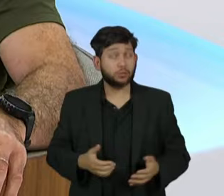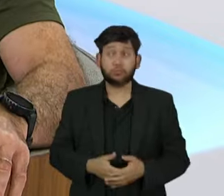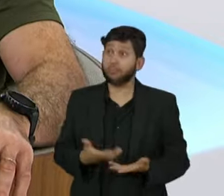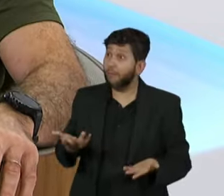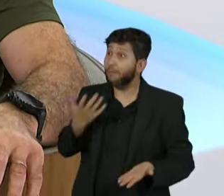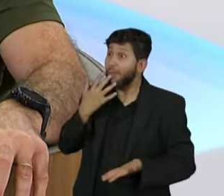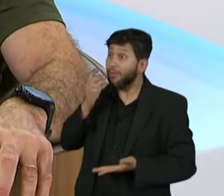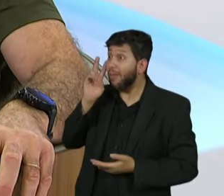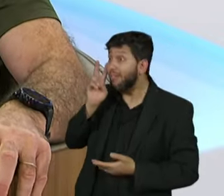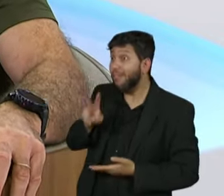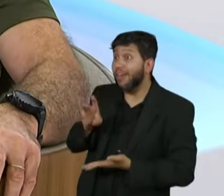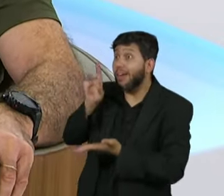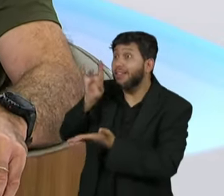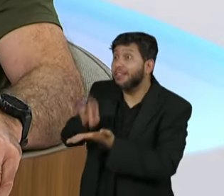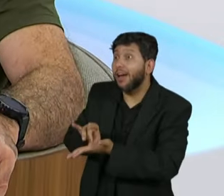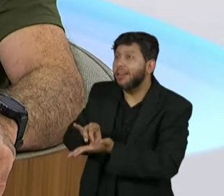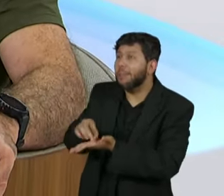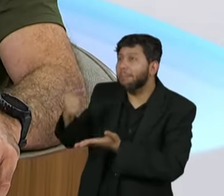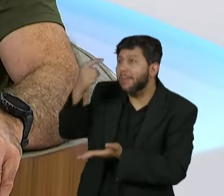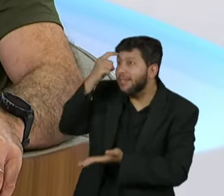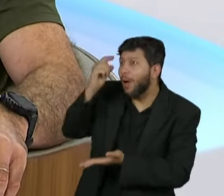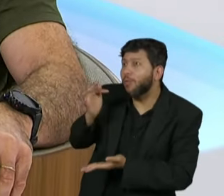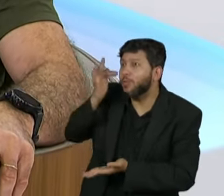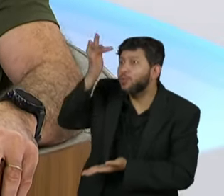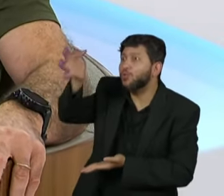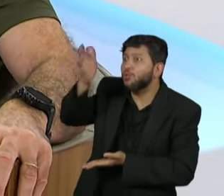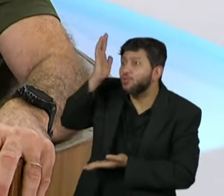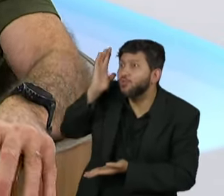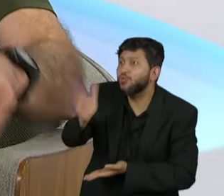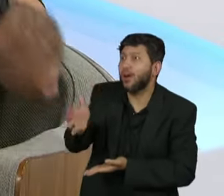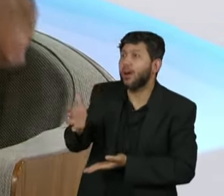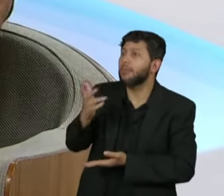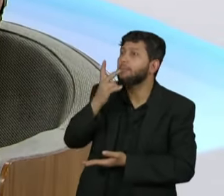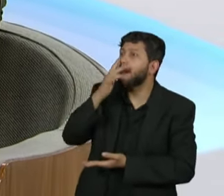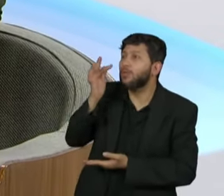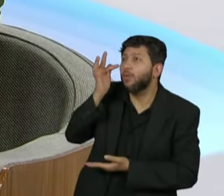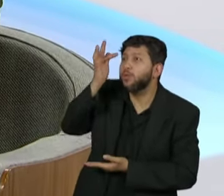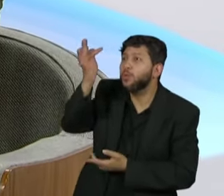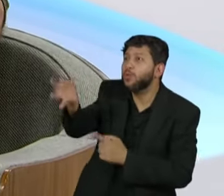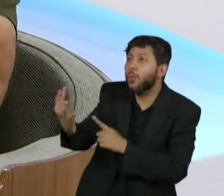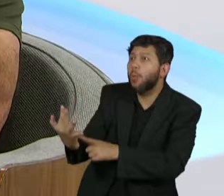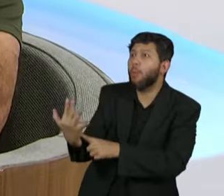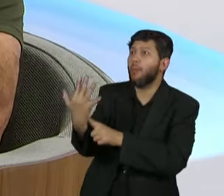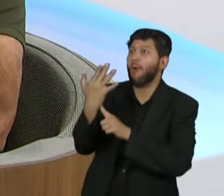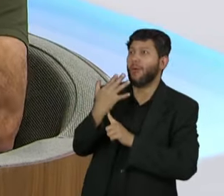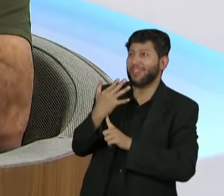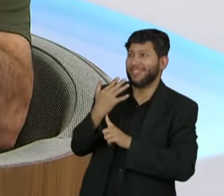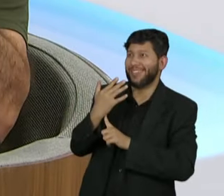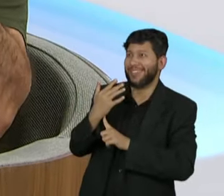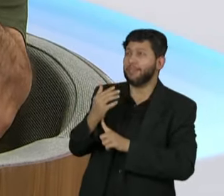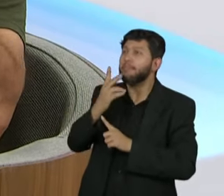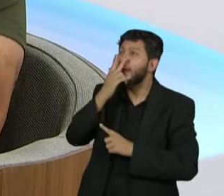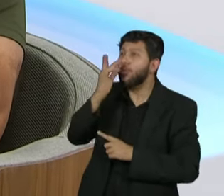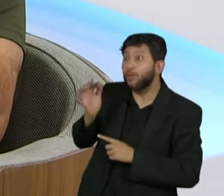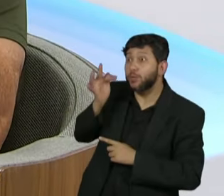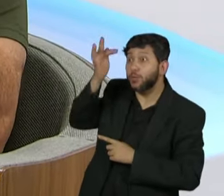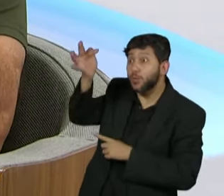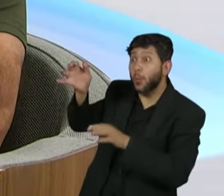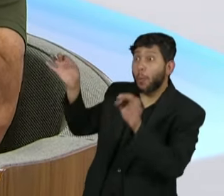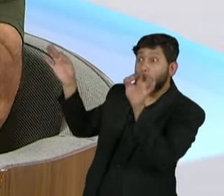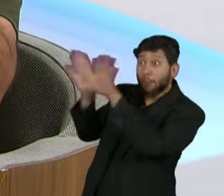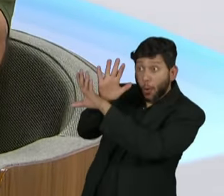a partir do Futuro o futuro vem do futuro sofre download por presente e a gente